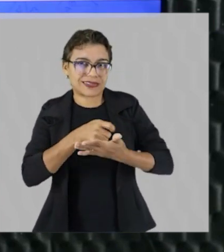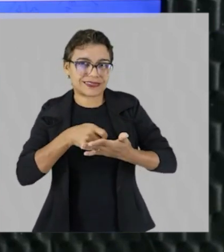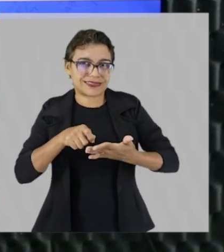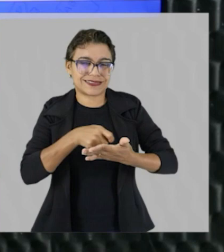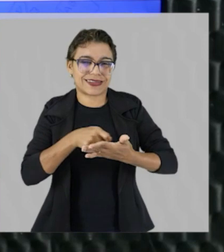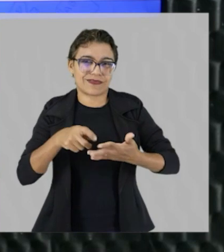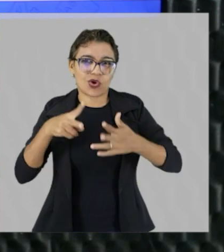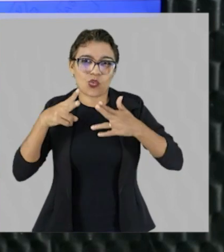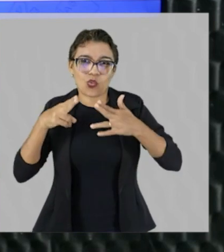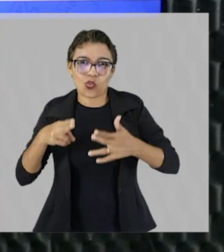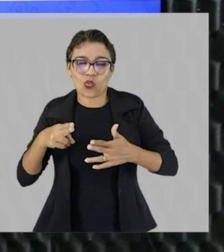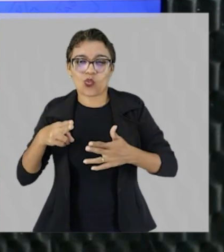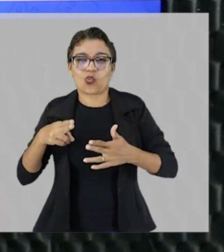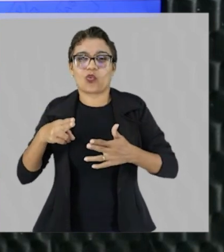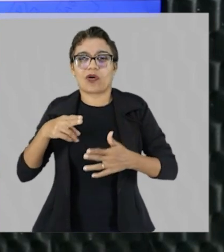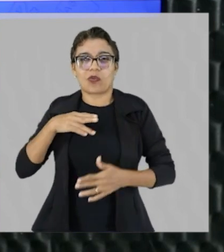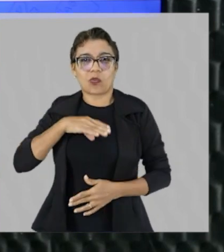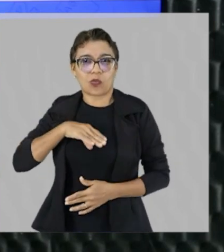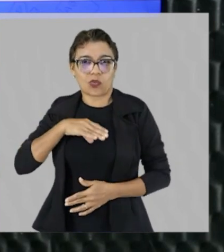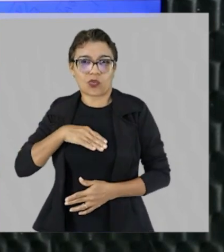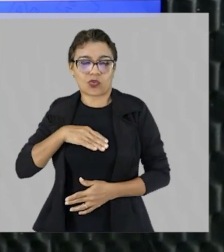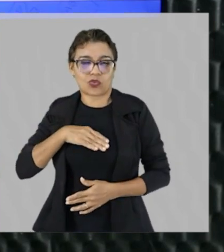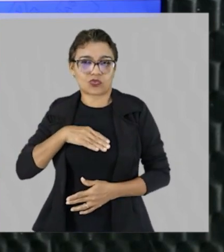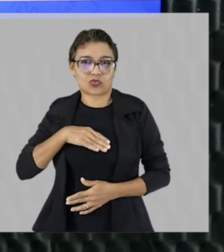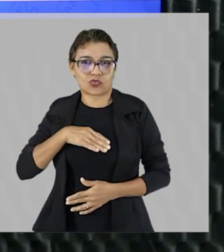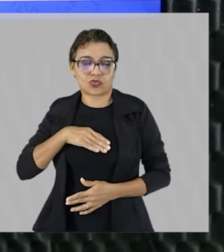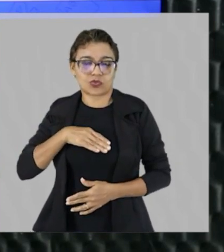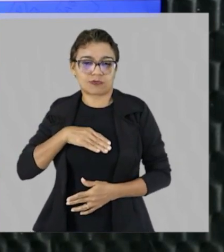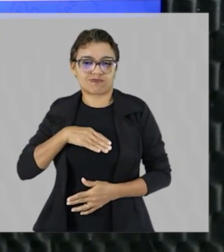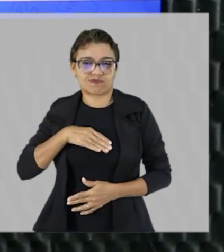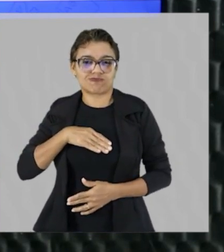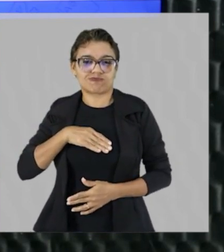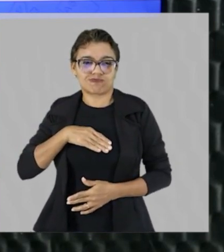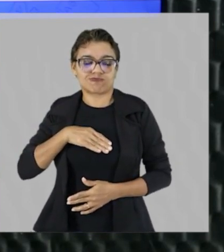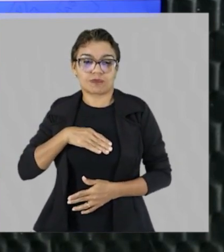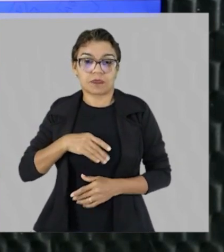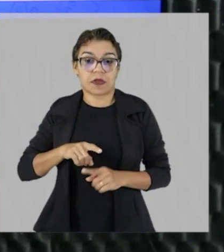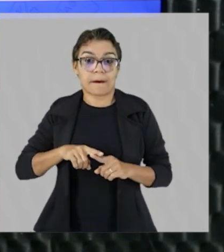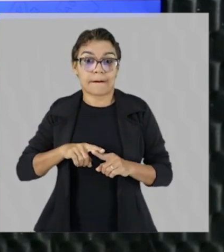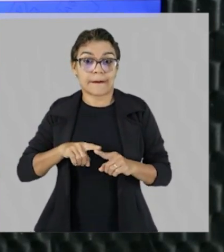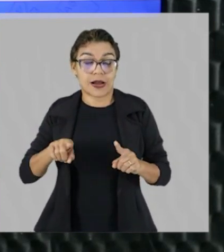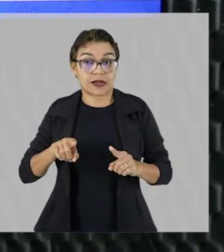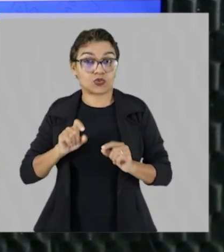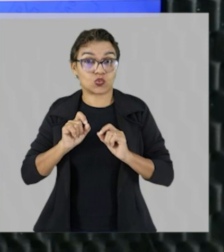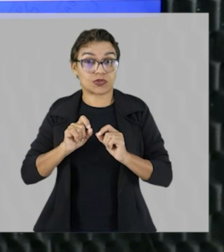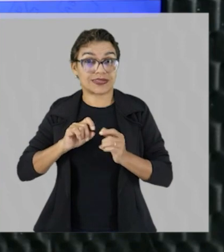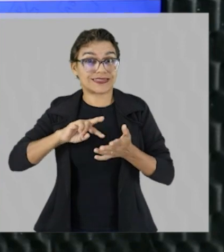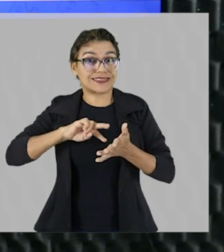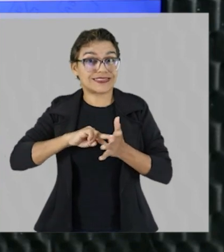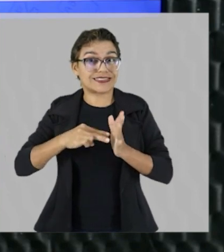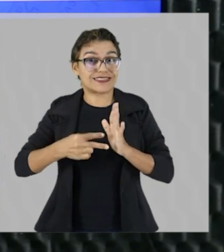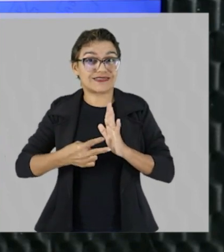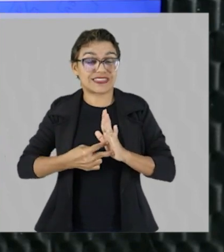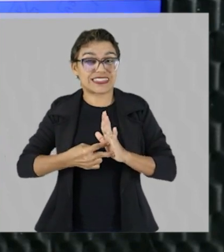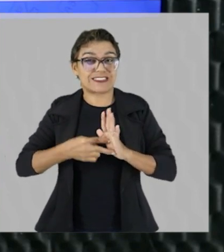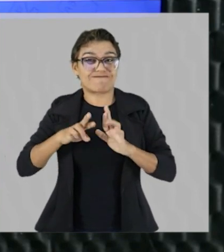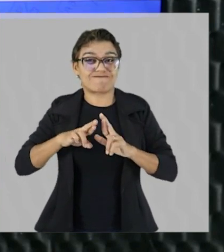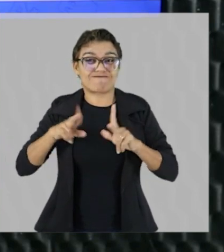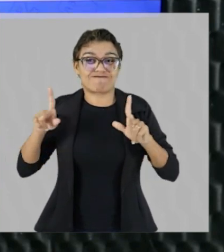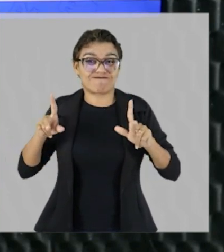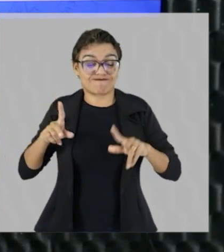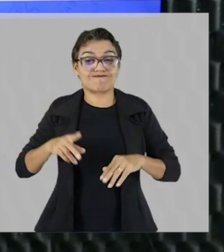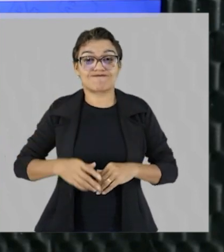língua portuguesa, a pronúncia é igual à da língua portuguesa, mas a sua tradução não